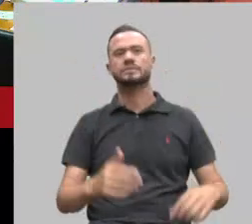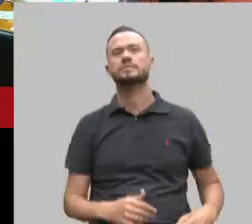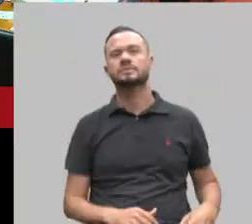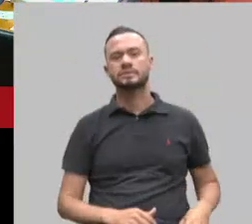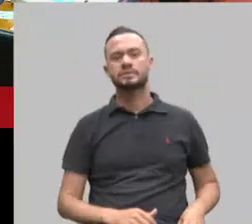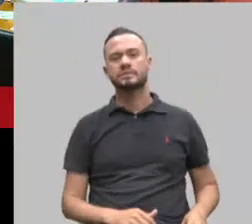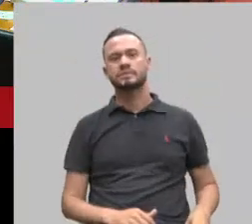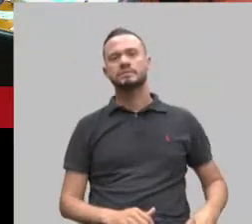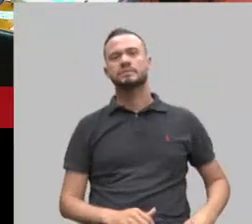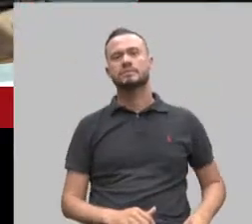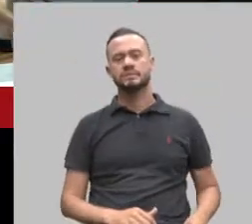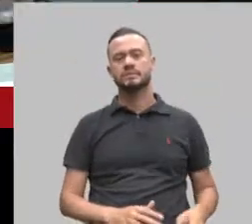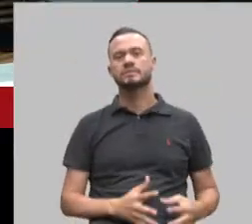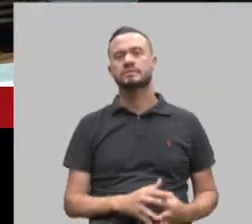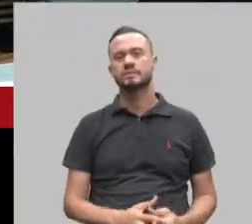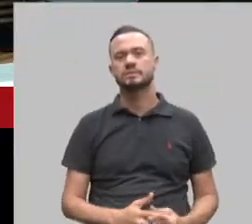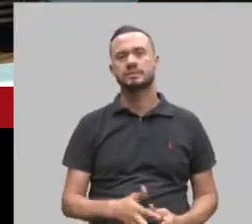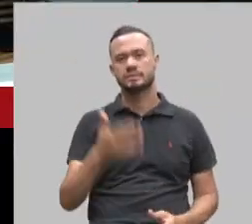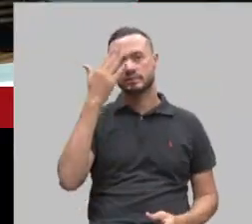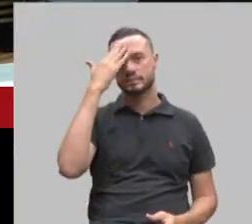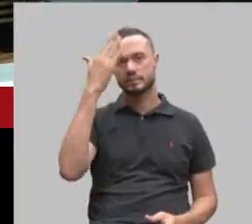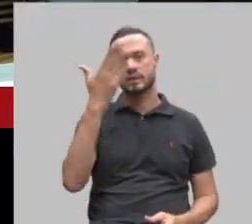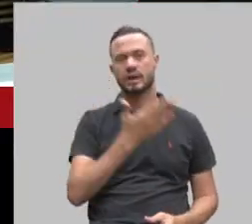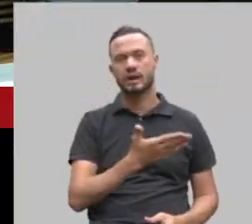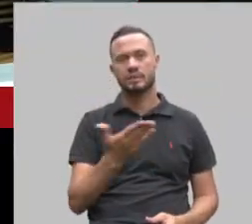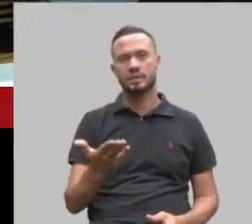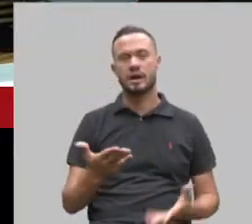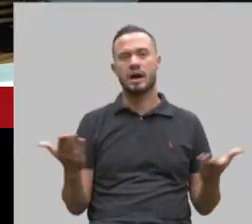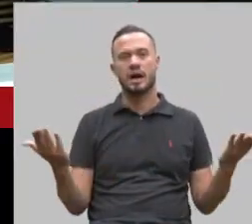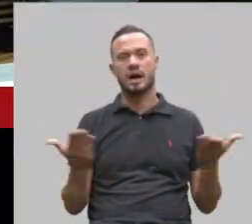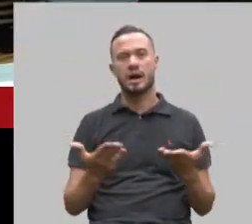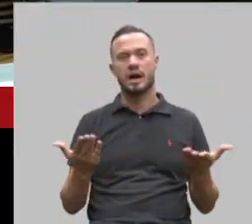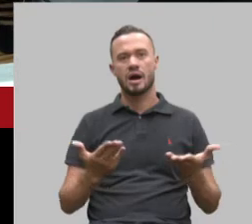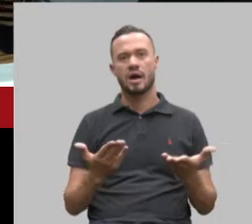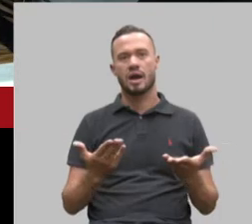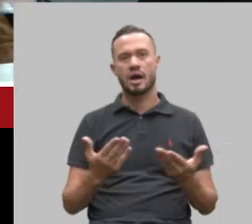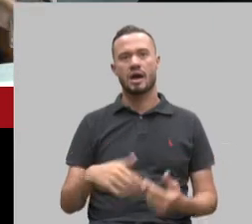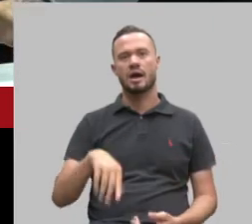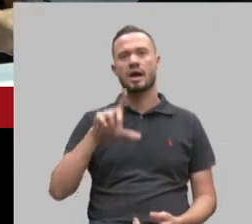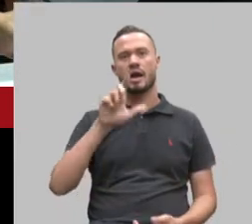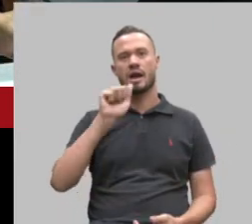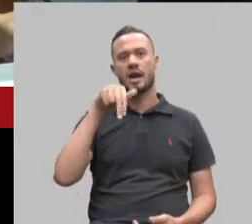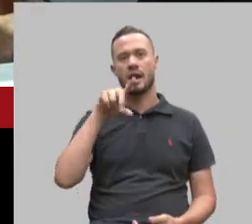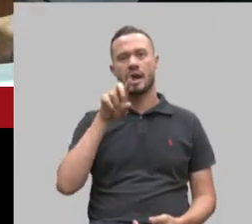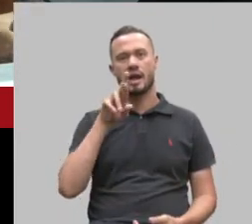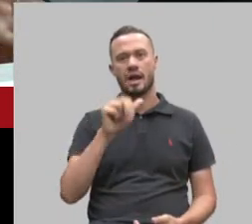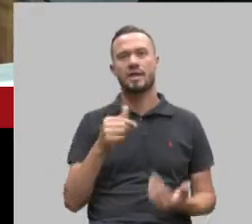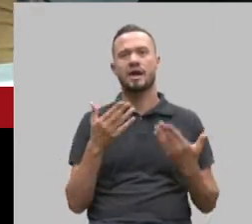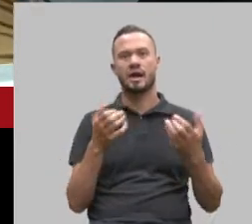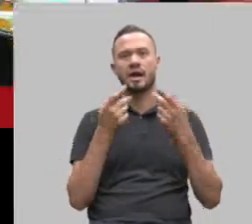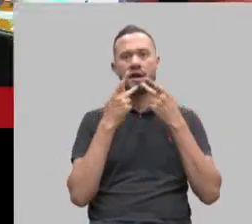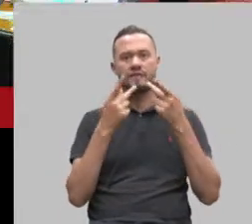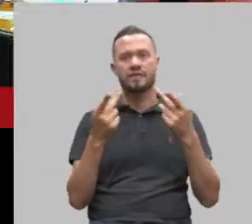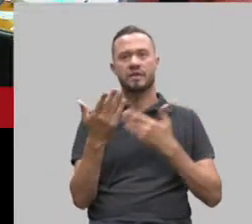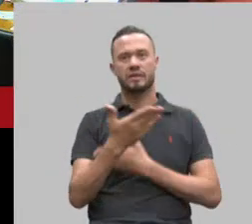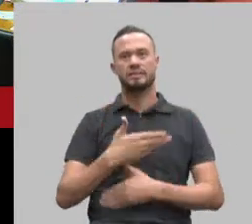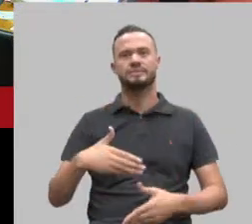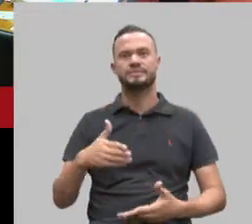po muito obrigada gente agora eu passo a palavra paraa Leandra que quer conversar com a gente um pouquinho